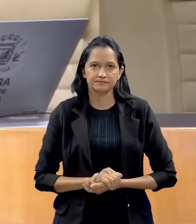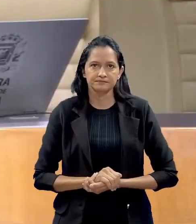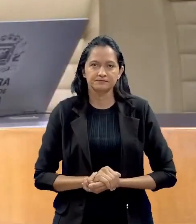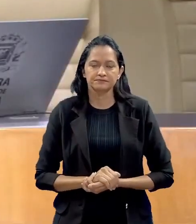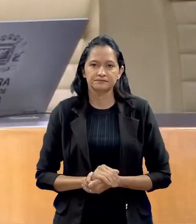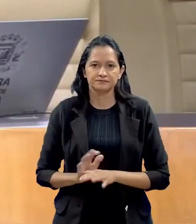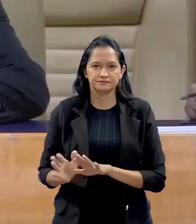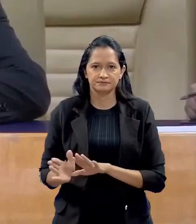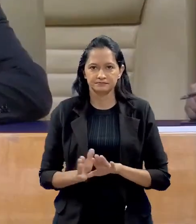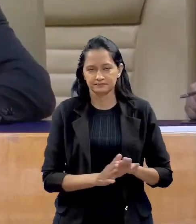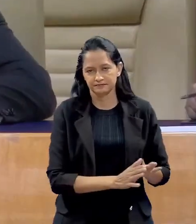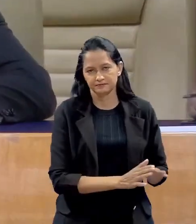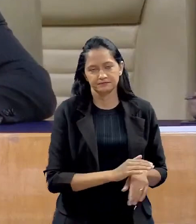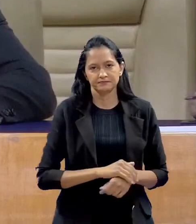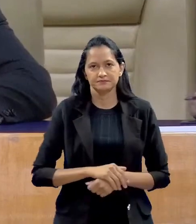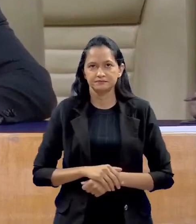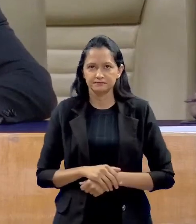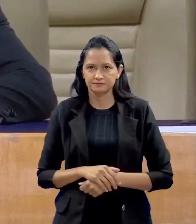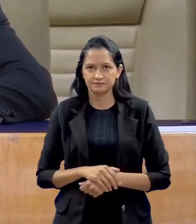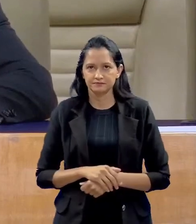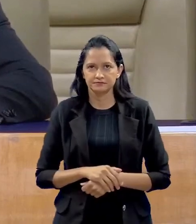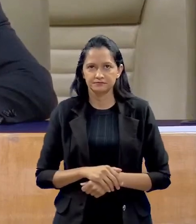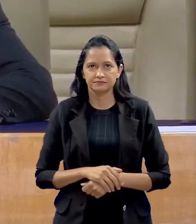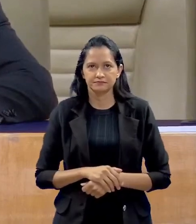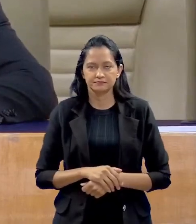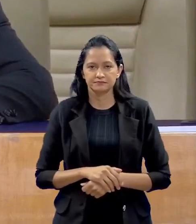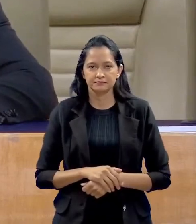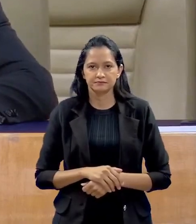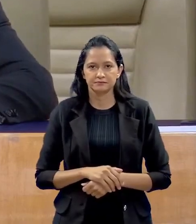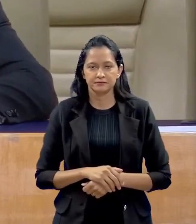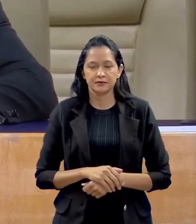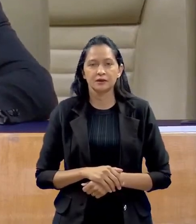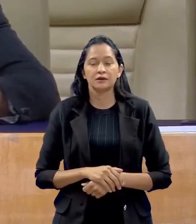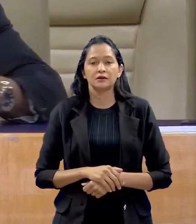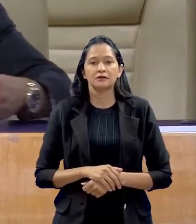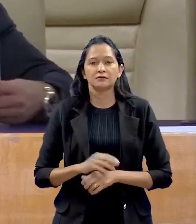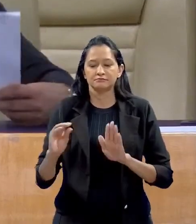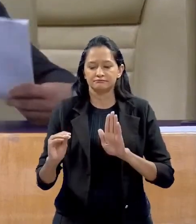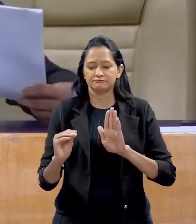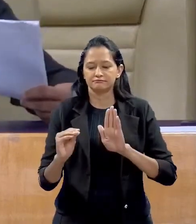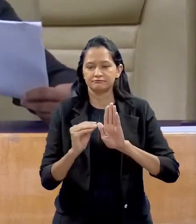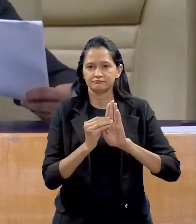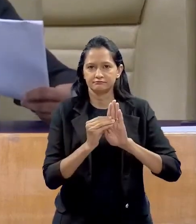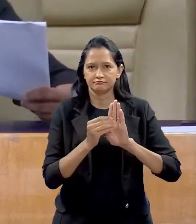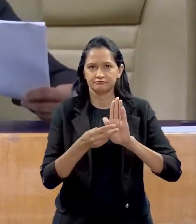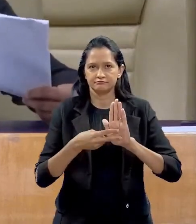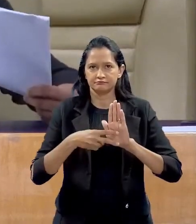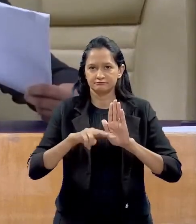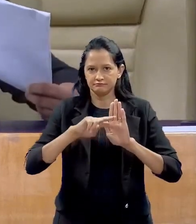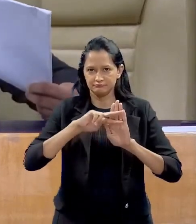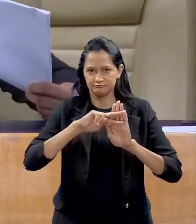Próximo projeto. Senhor presidente, próximo projeto trata-se de uma inclusão e inversão na pauta da ordem do dia.